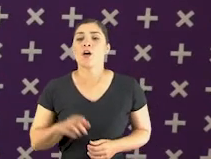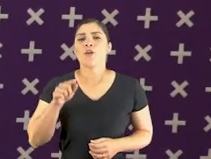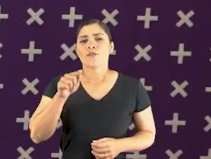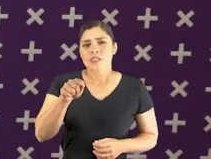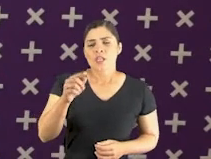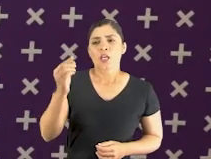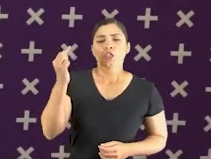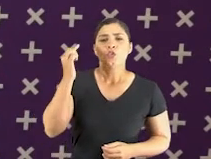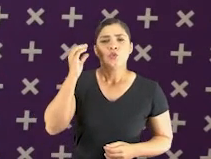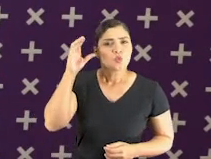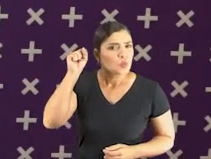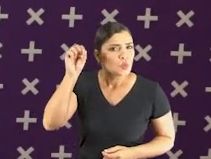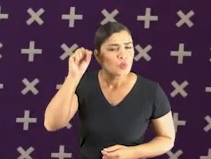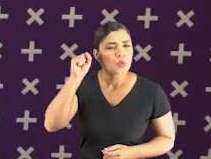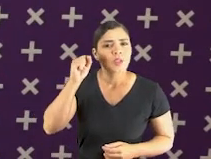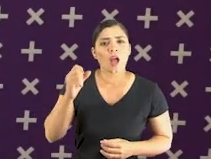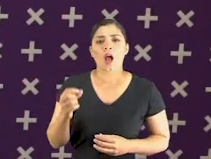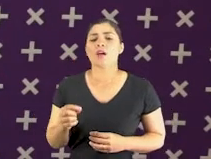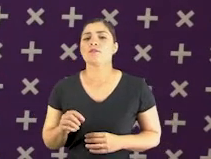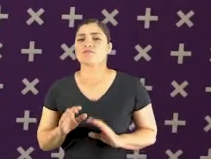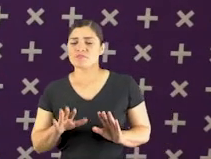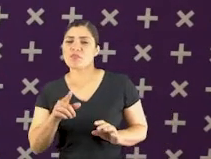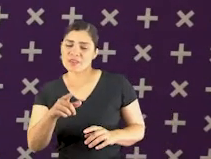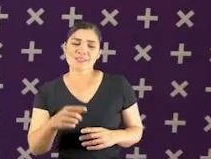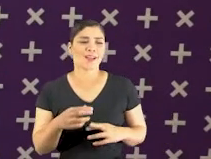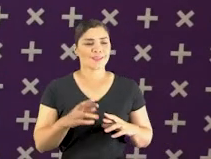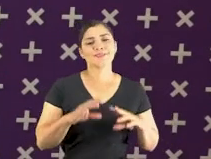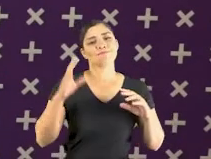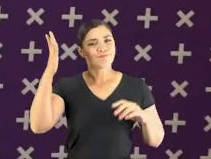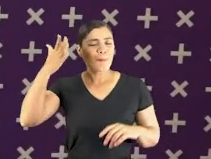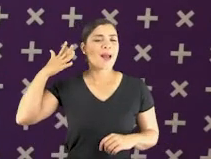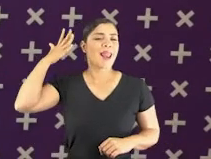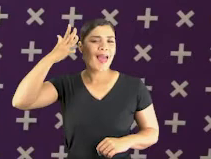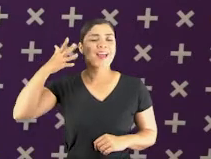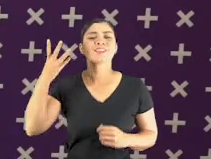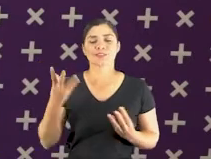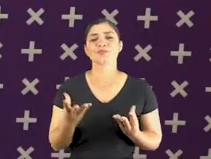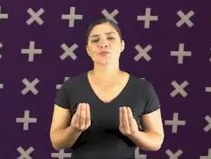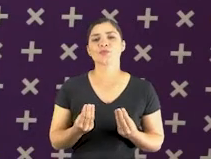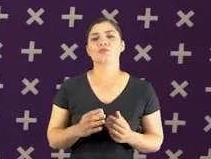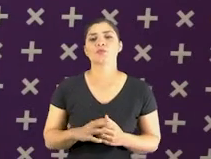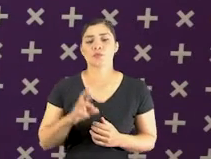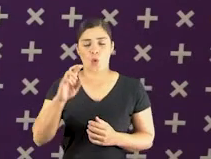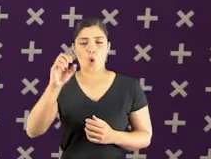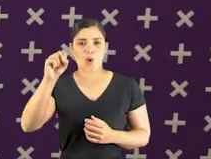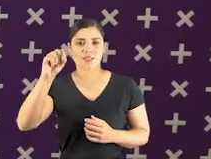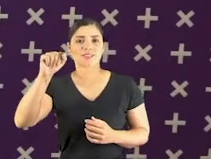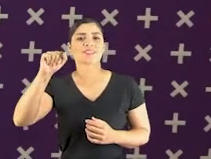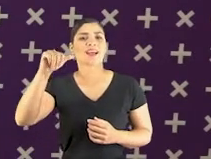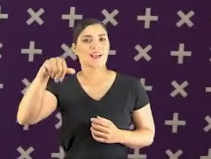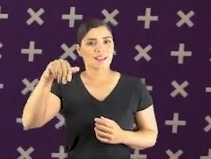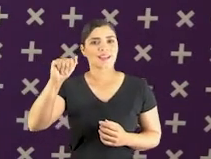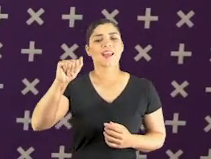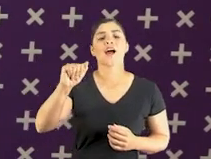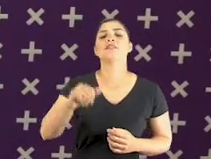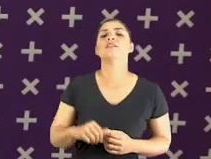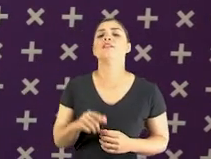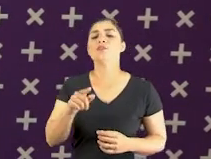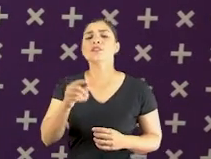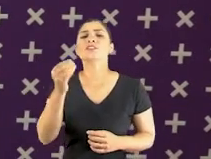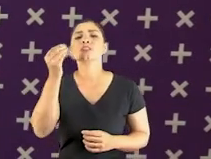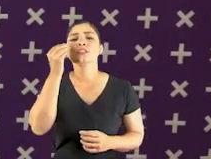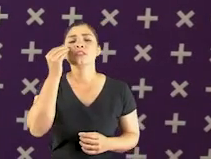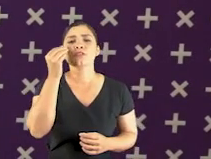você escuta quando você principalmente você que faz muitas entrevistas muitas empresas que diz não é que tem que